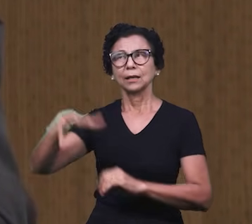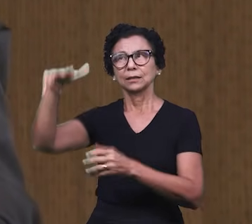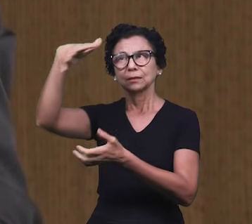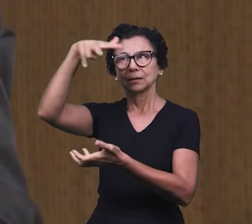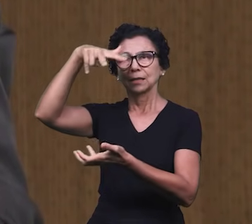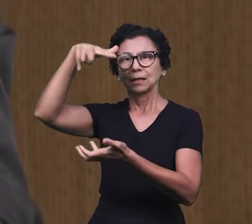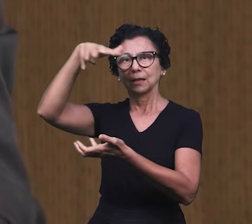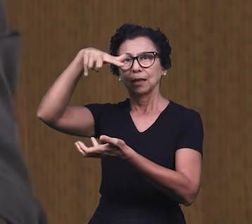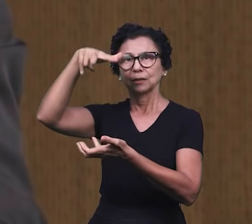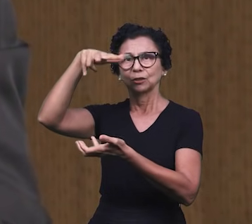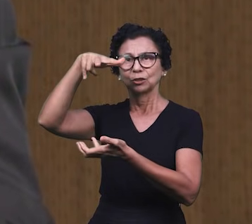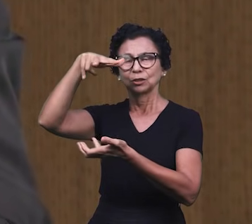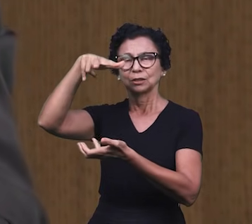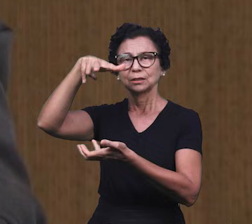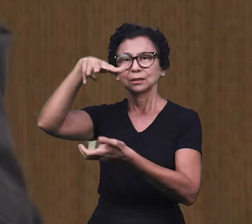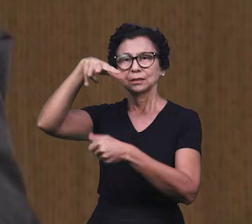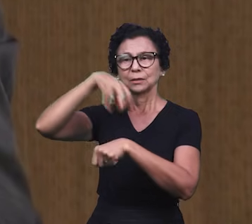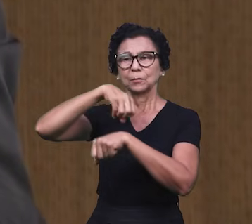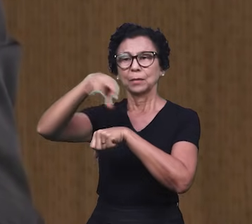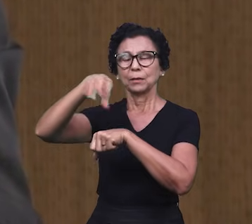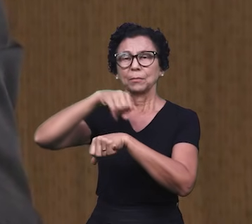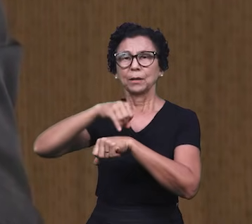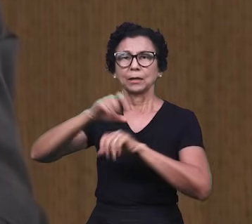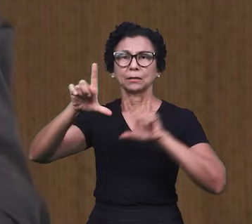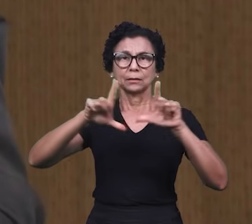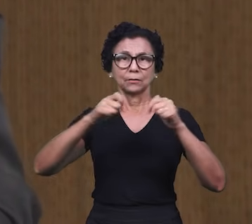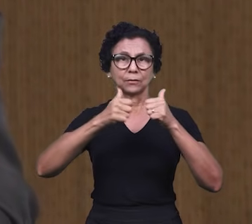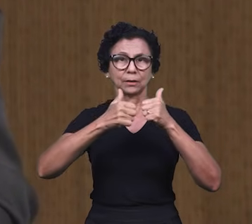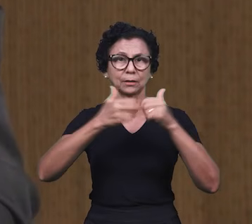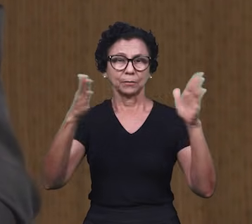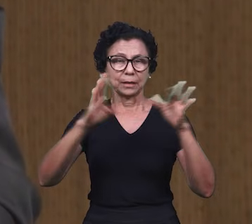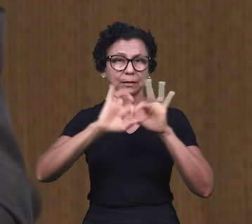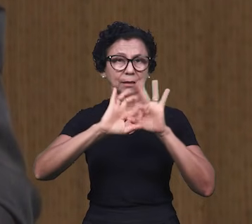continente africano, a TV aberta deles é por satélite.